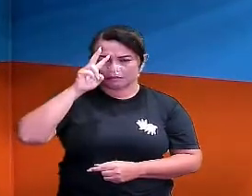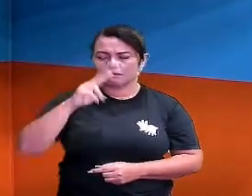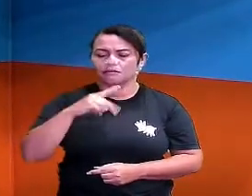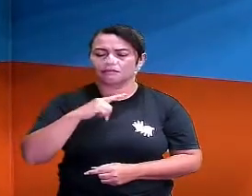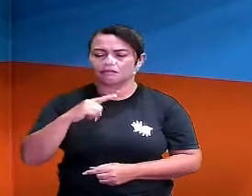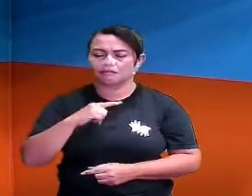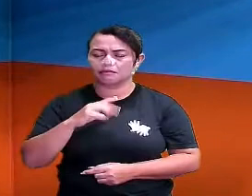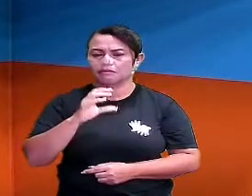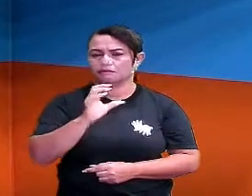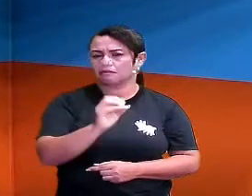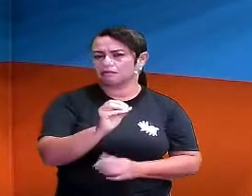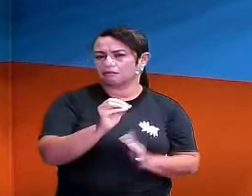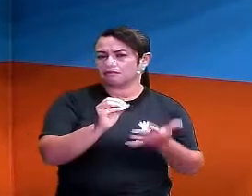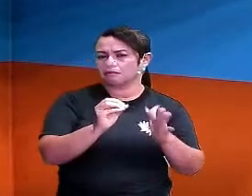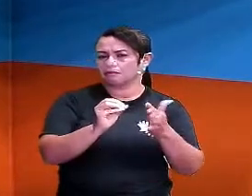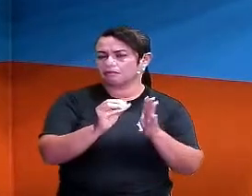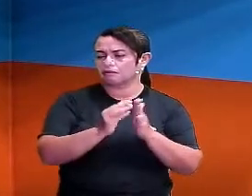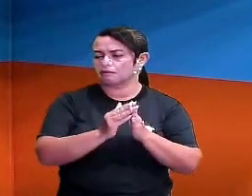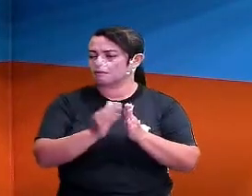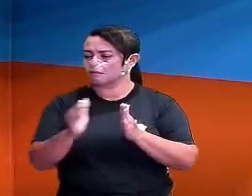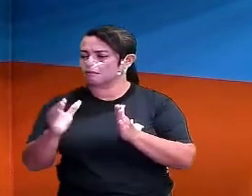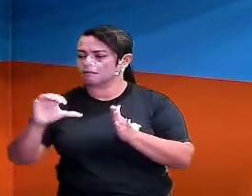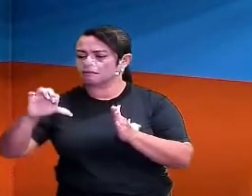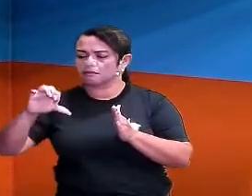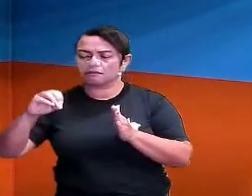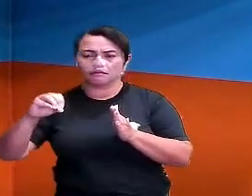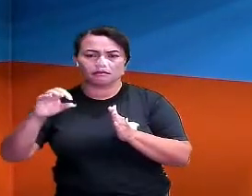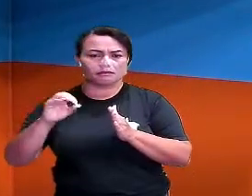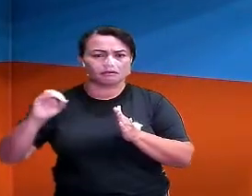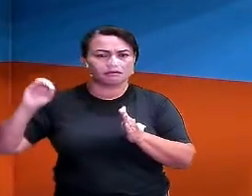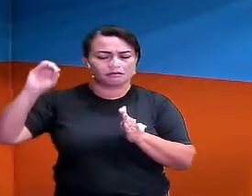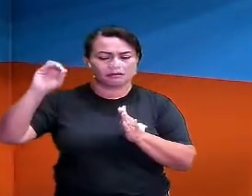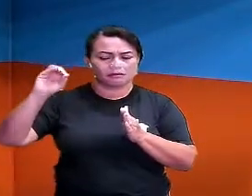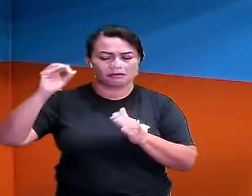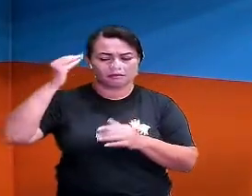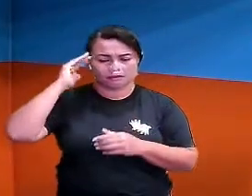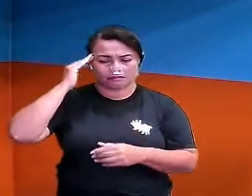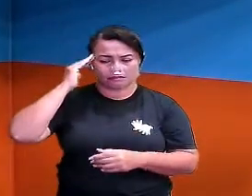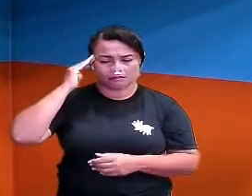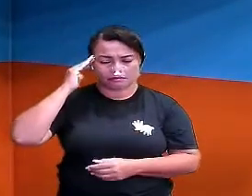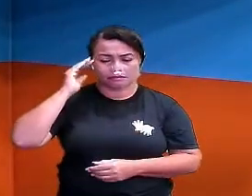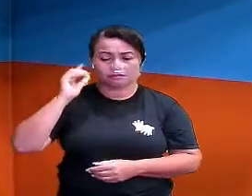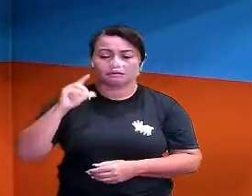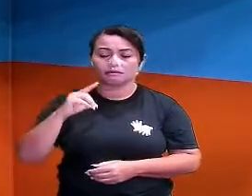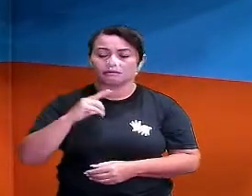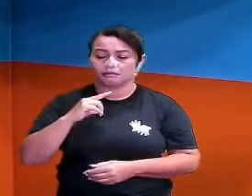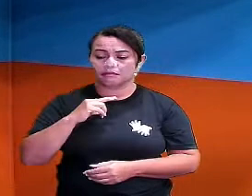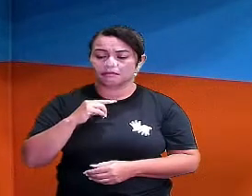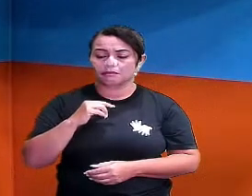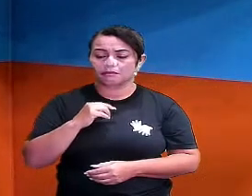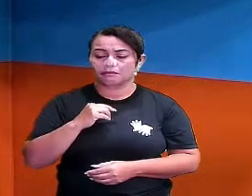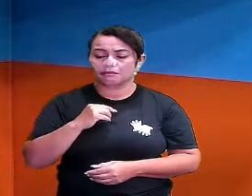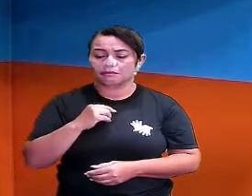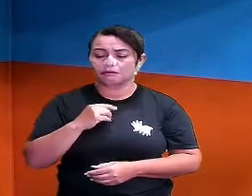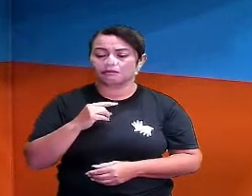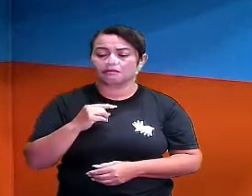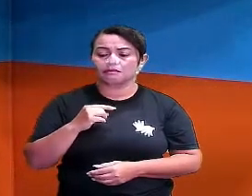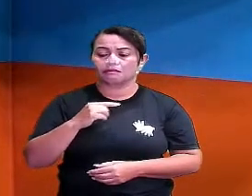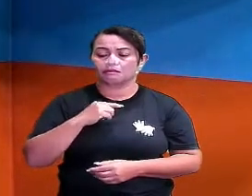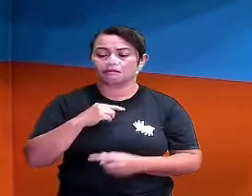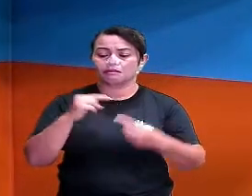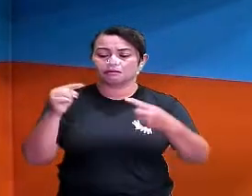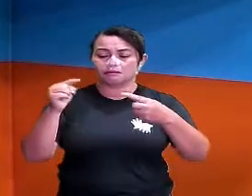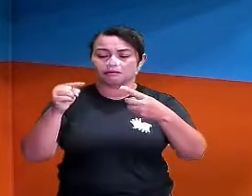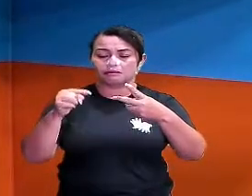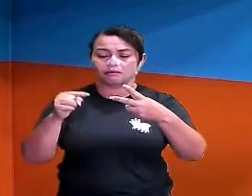Fica ali entre 0 e 90 graus. Então, o que é que eu tenho aqui? Ó? Ele é acutângulo porque os 3